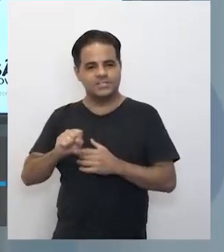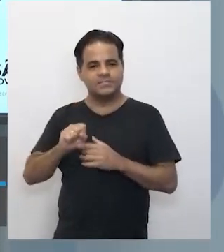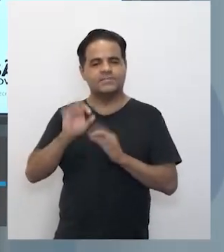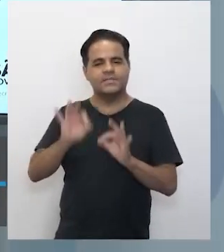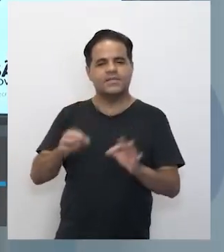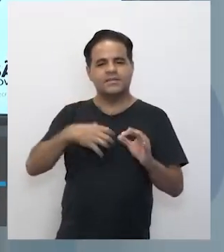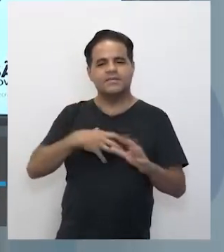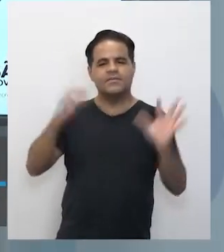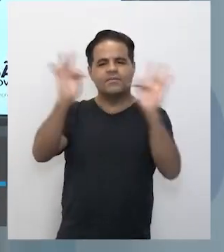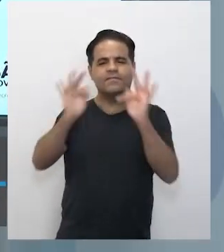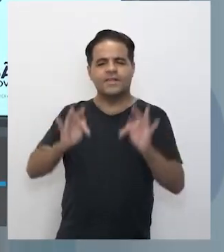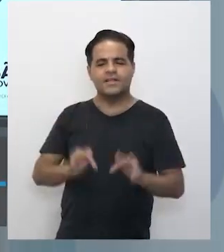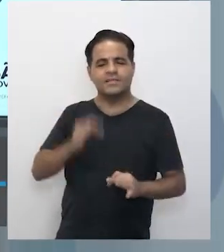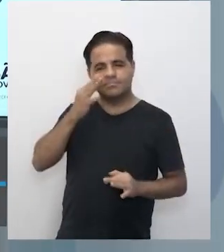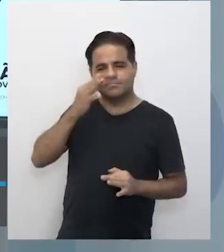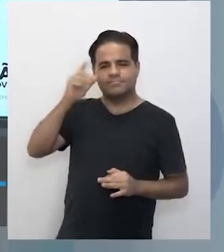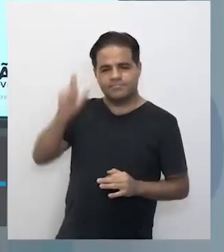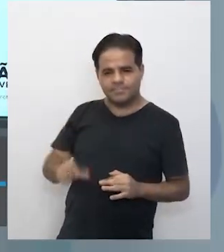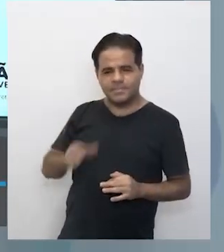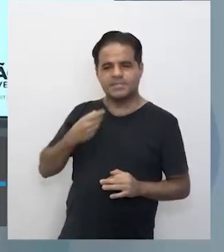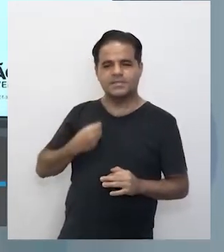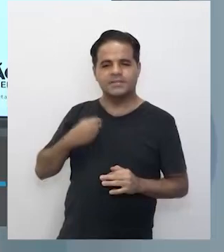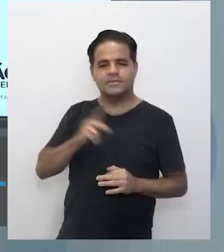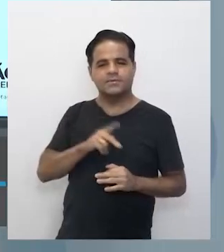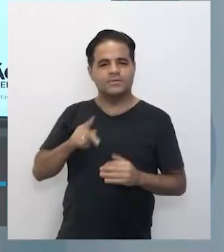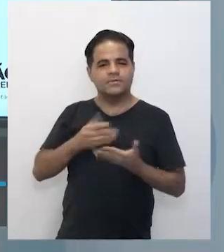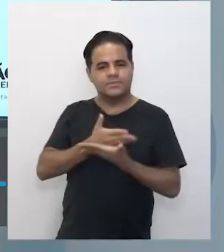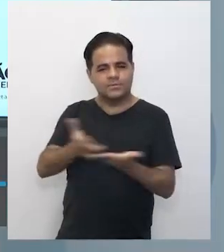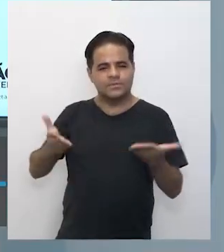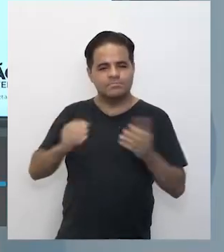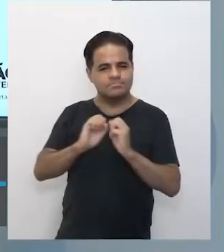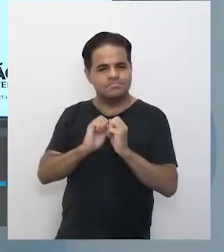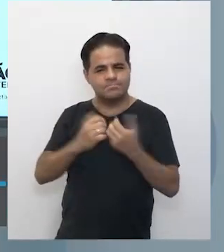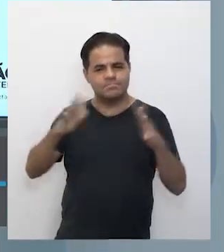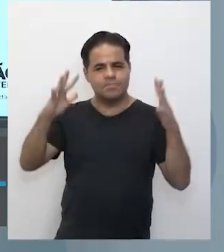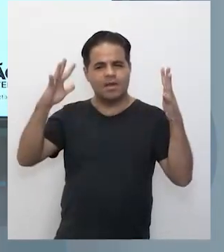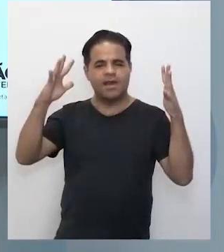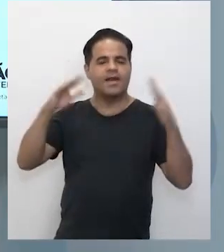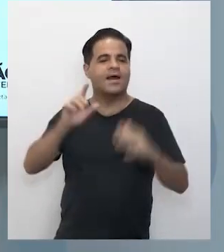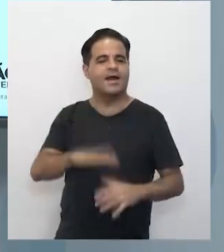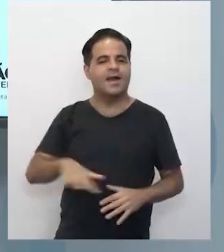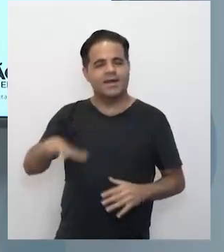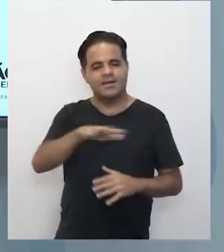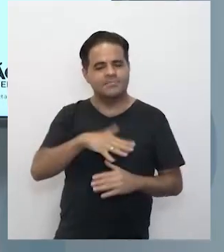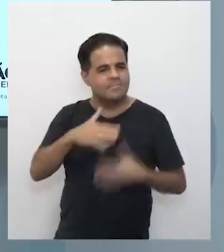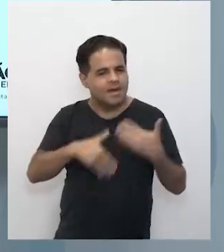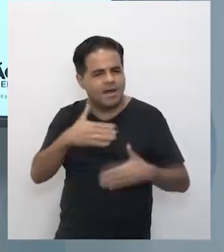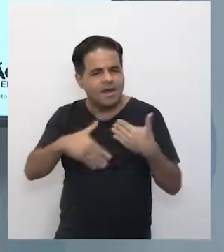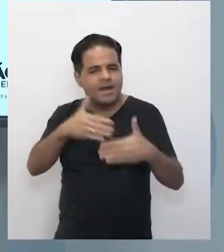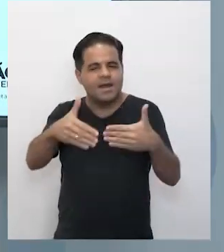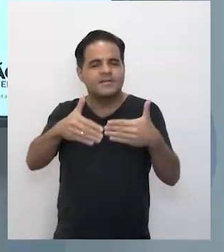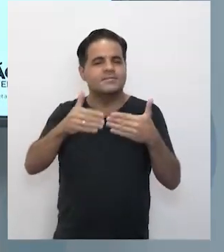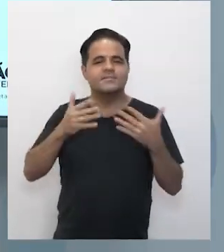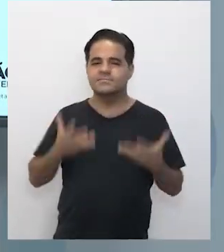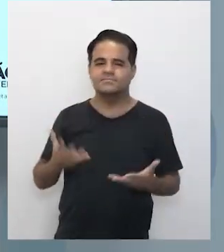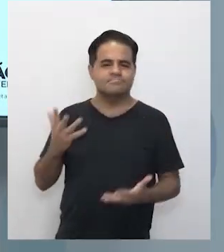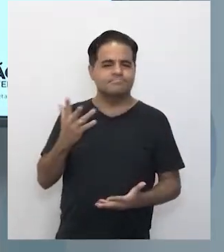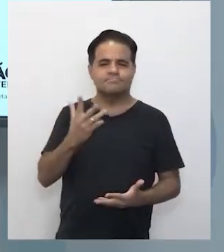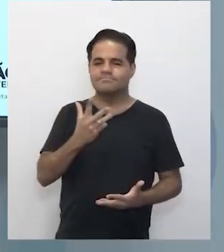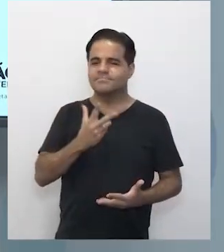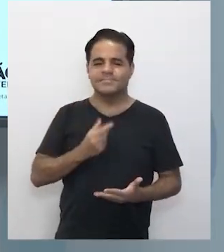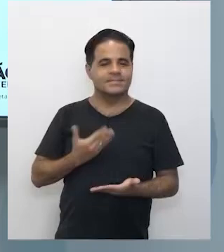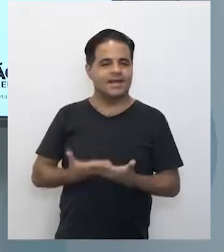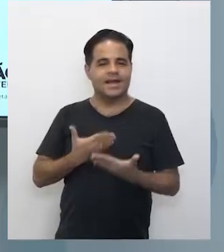muito felizes aí com a presença de vocês, professores, alunos, sempre aí abrilhantando e brilhando e cada vez mais belíssima